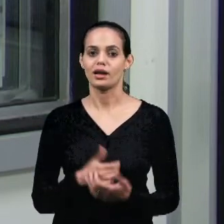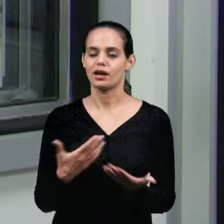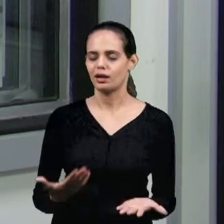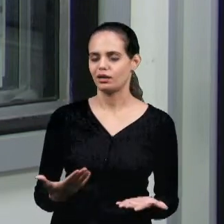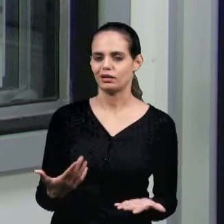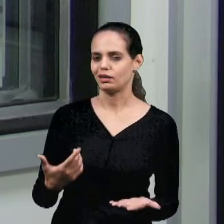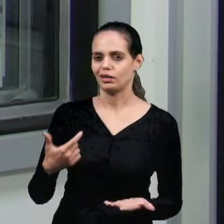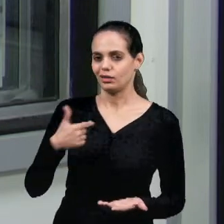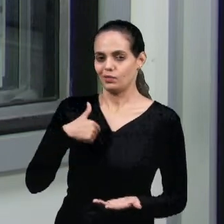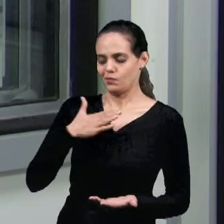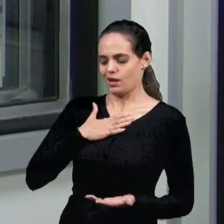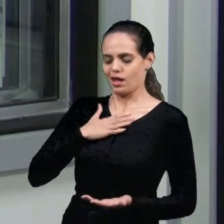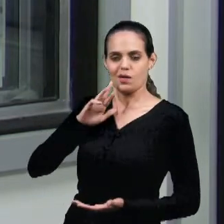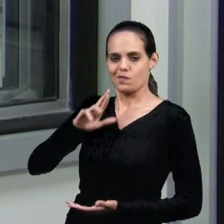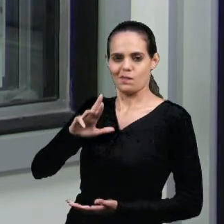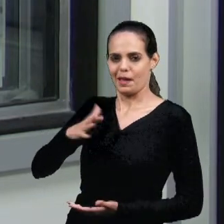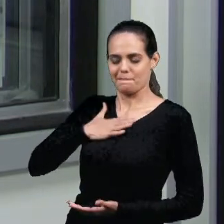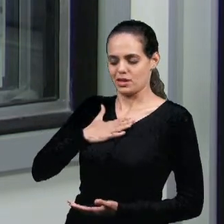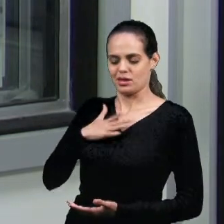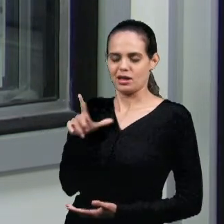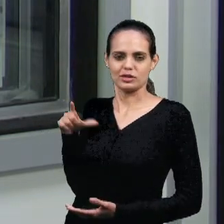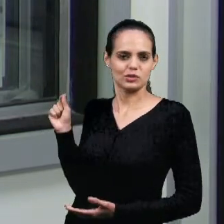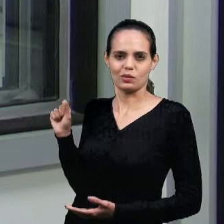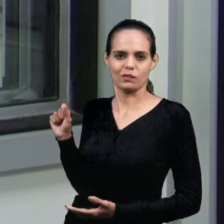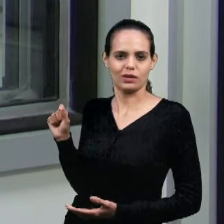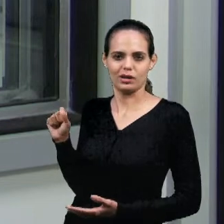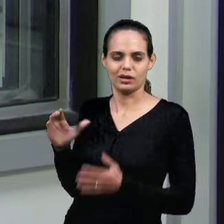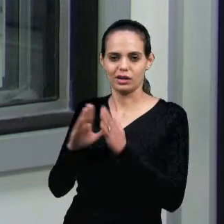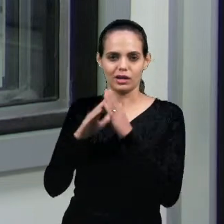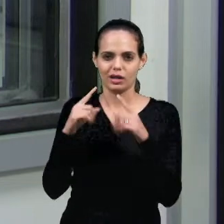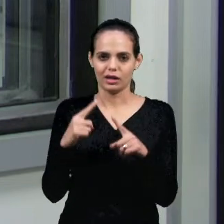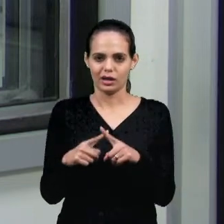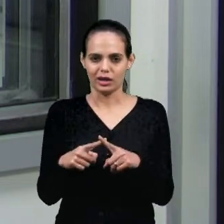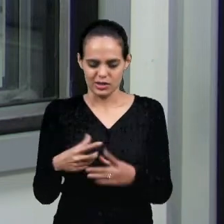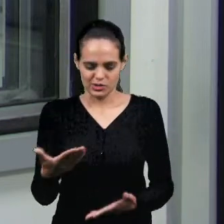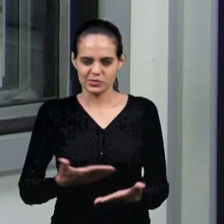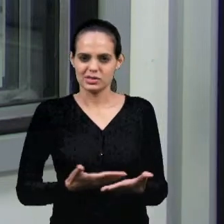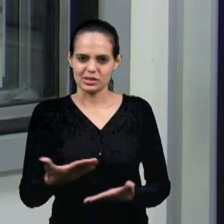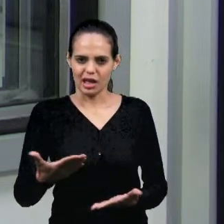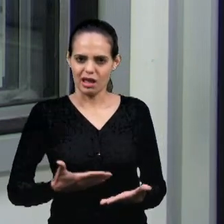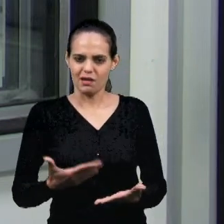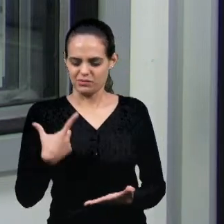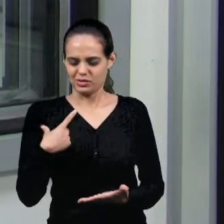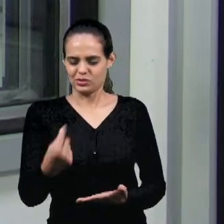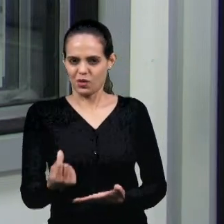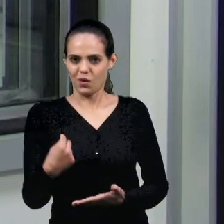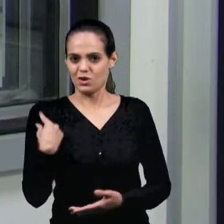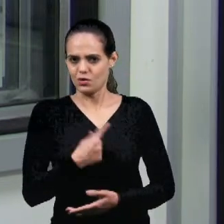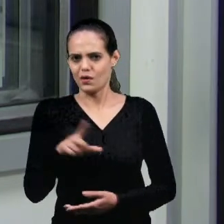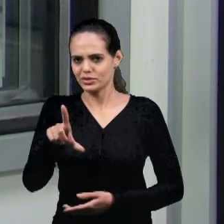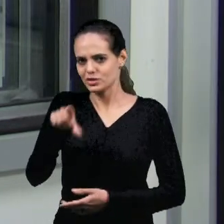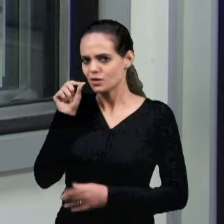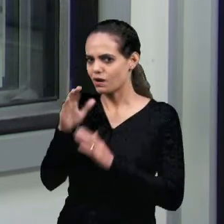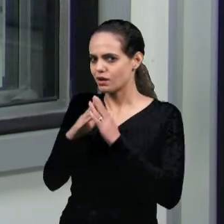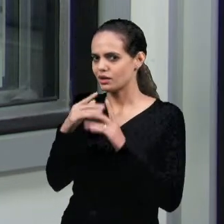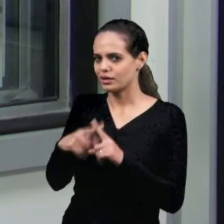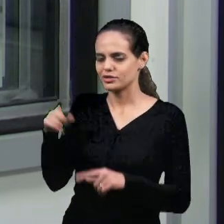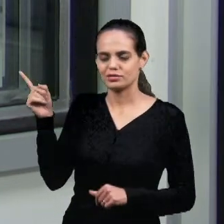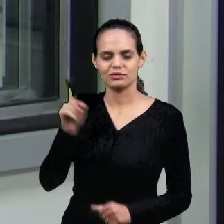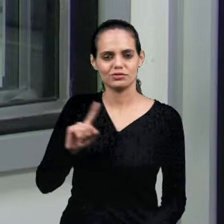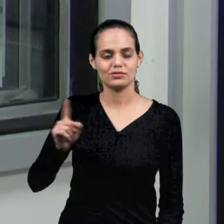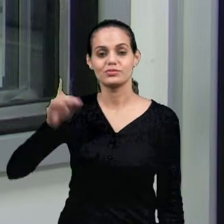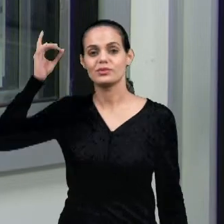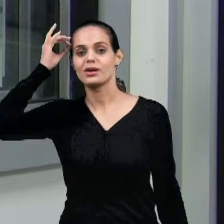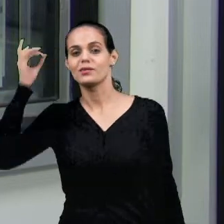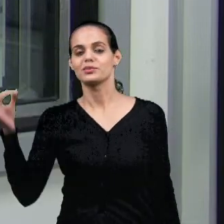né? Nem a igreja, os membros nos escolhem, nem nós escolhemos, mas o Espírito